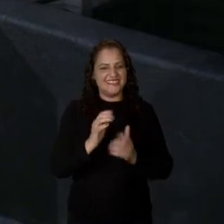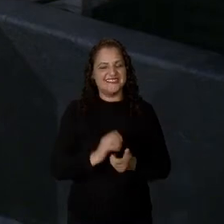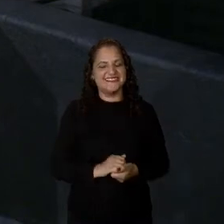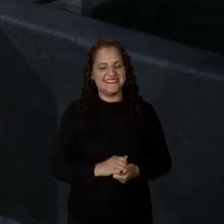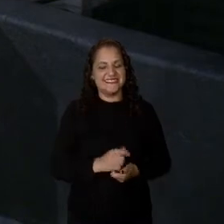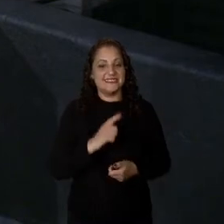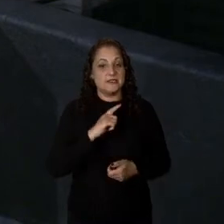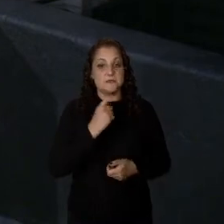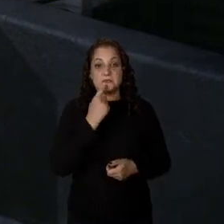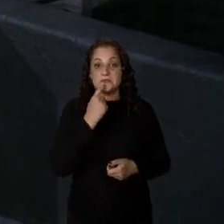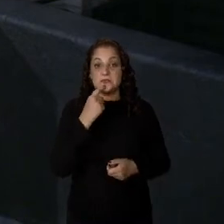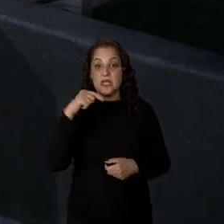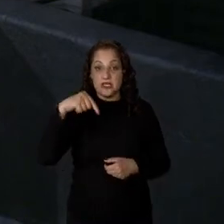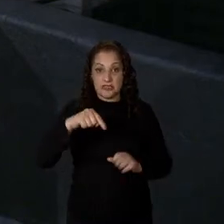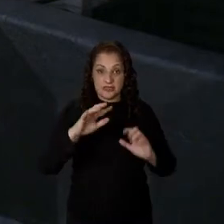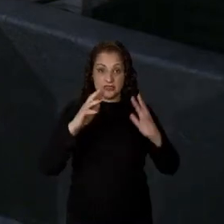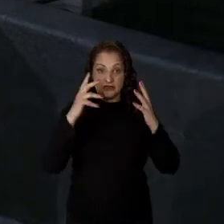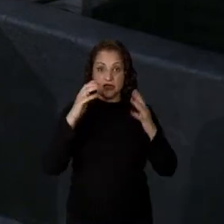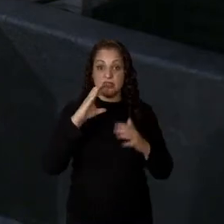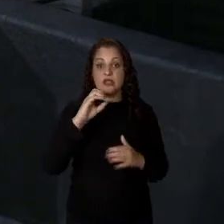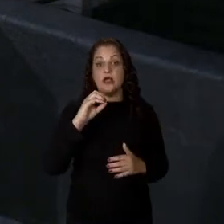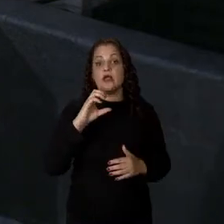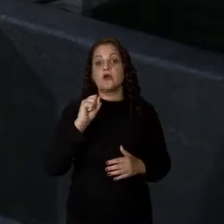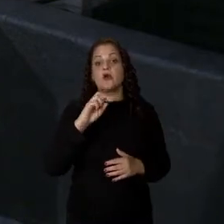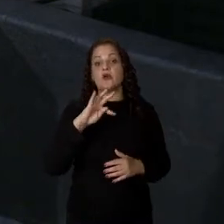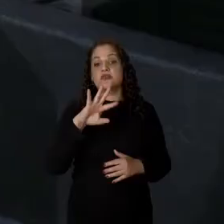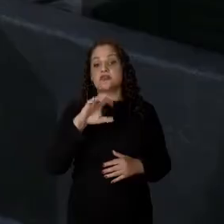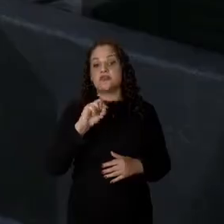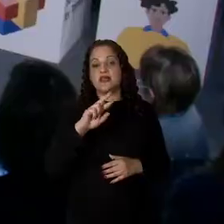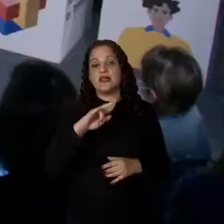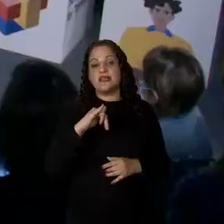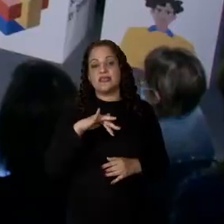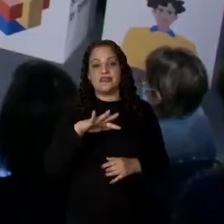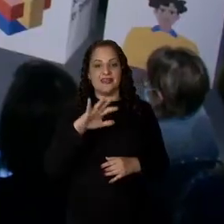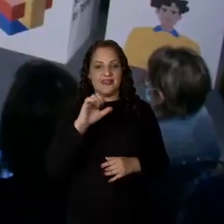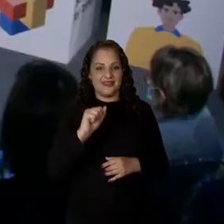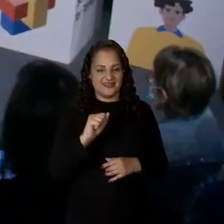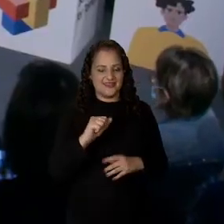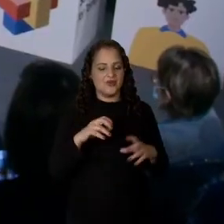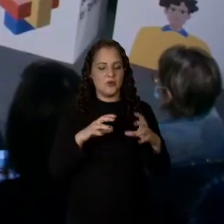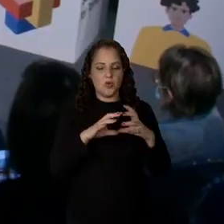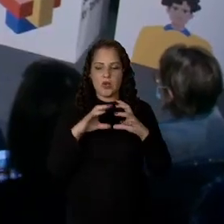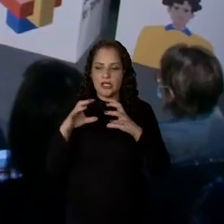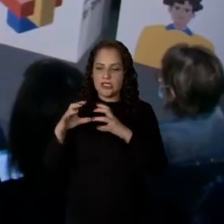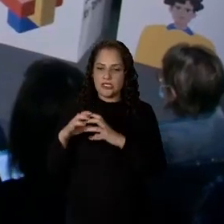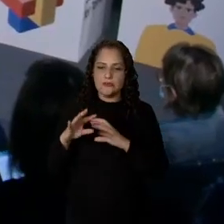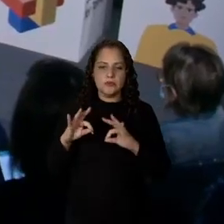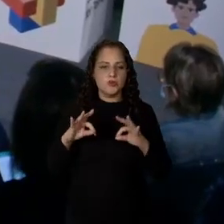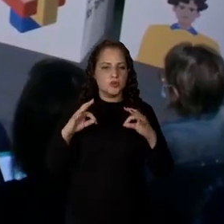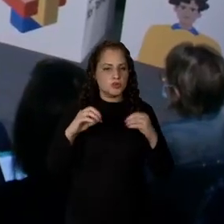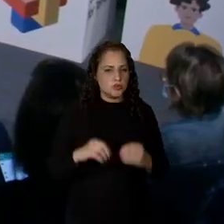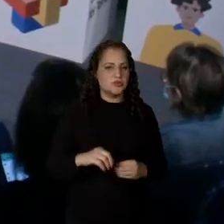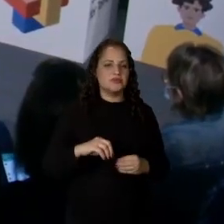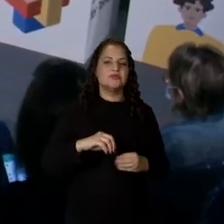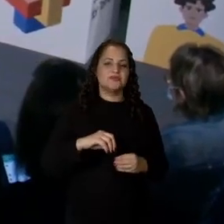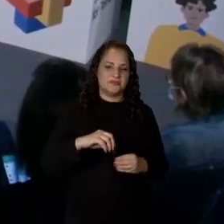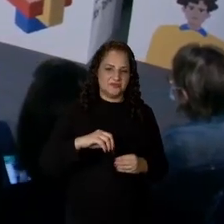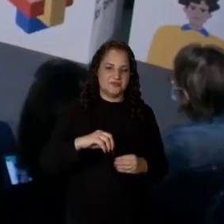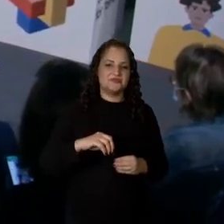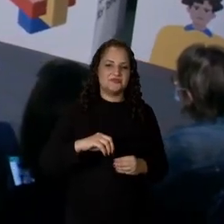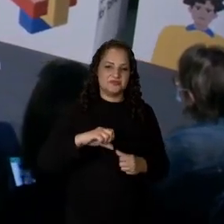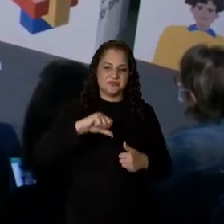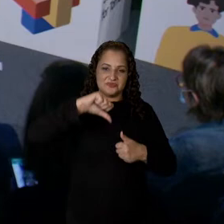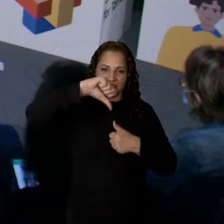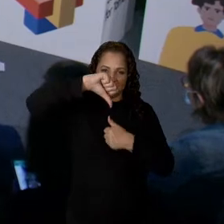teve esse evento lá na Costa Rica com as equipes de toda a América Central para a gente eleger o vencedor. Teve um ano antes